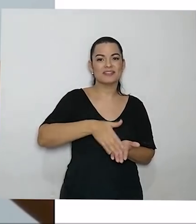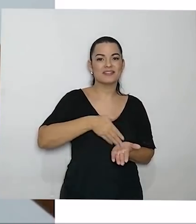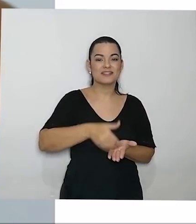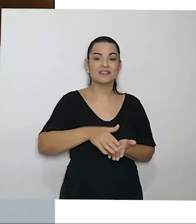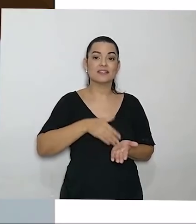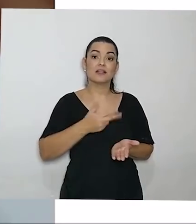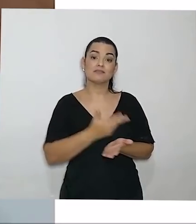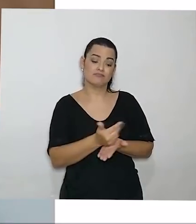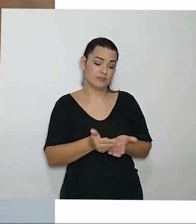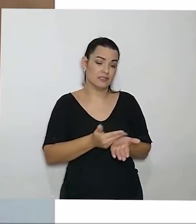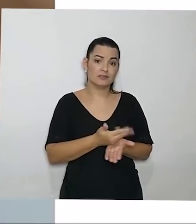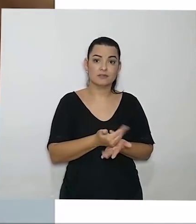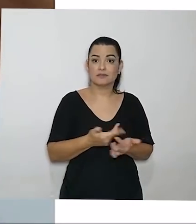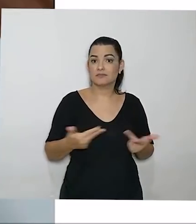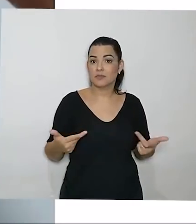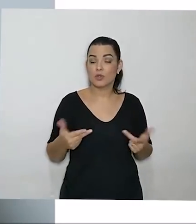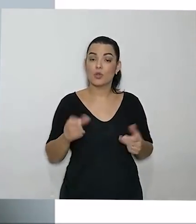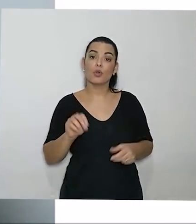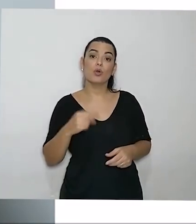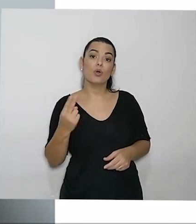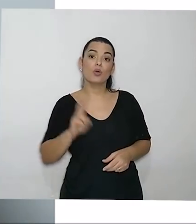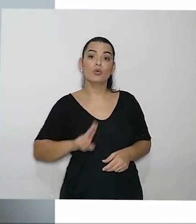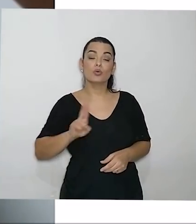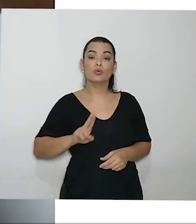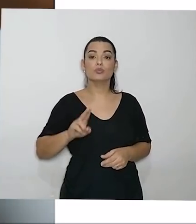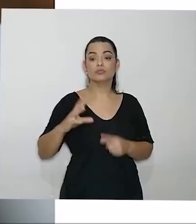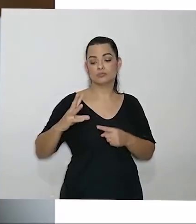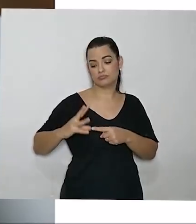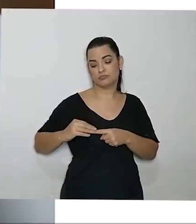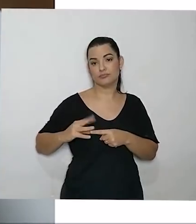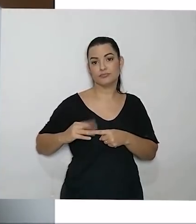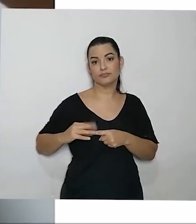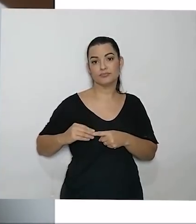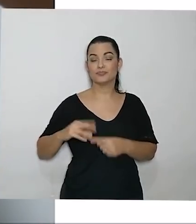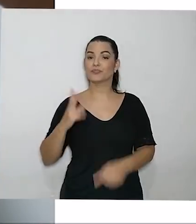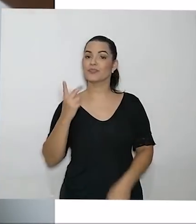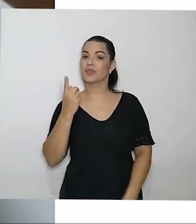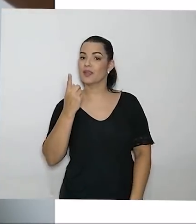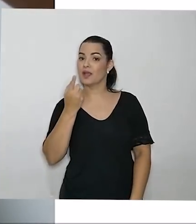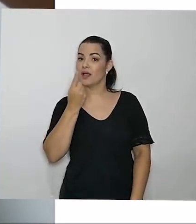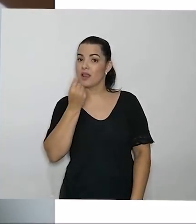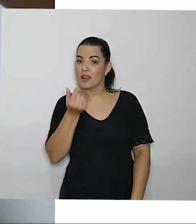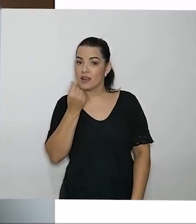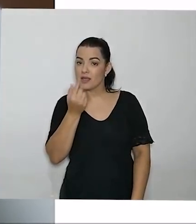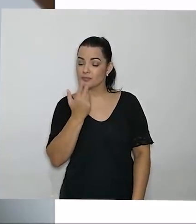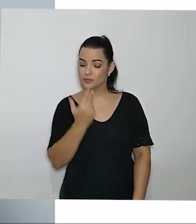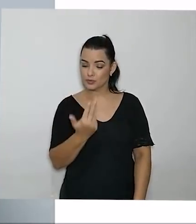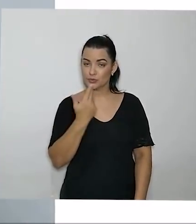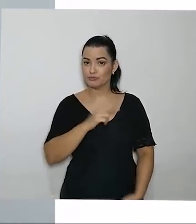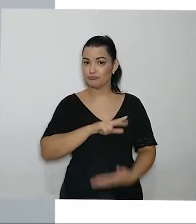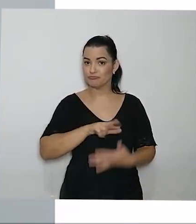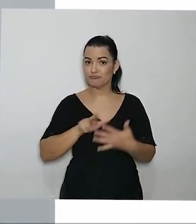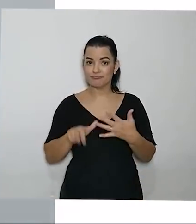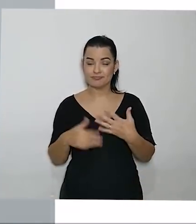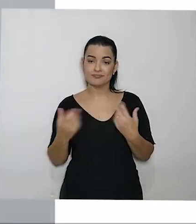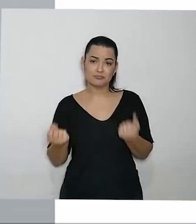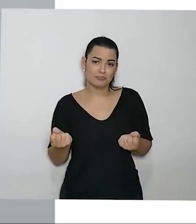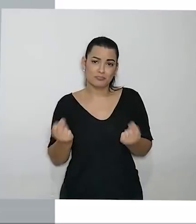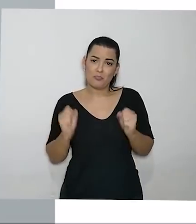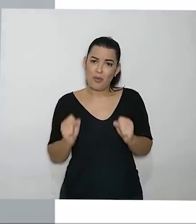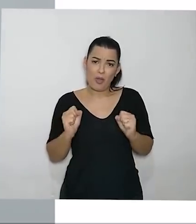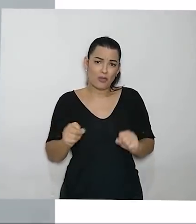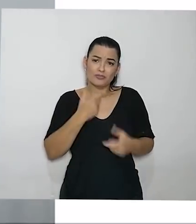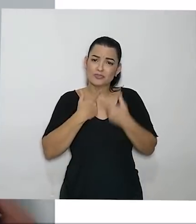seu marcador, fazer algum desenho, ou pode utilizar canetinha, lápis de cor, o que você quiser para desenhar no seu